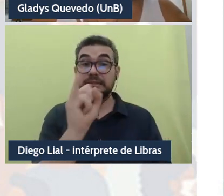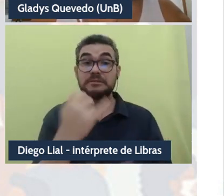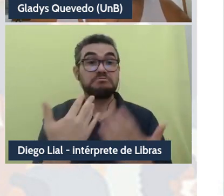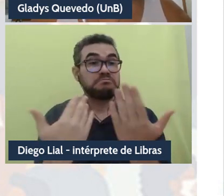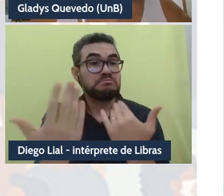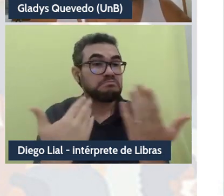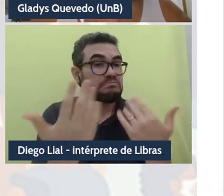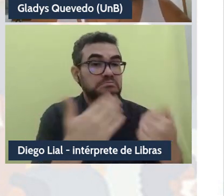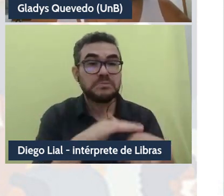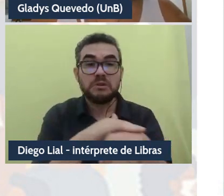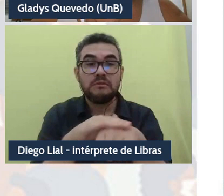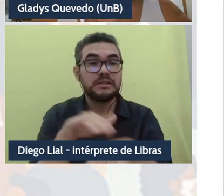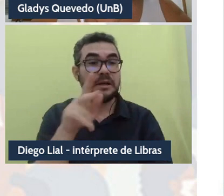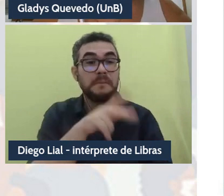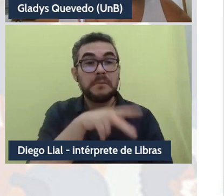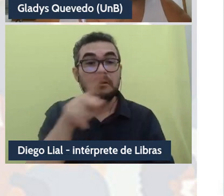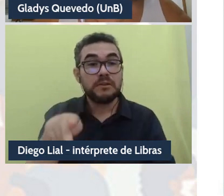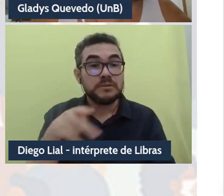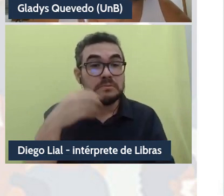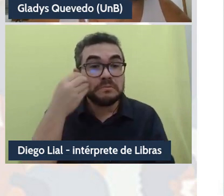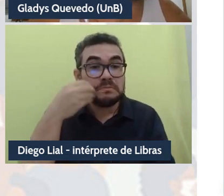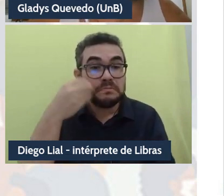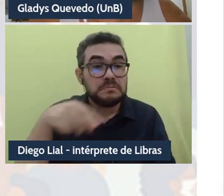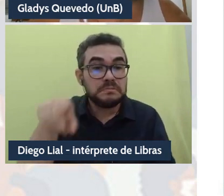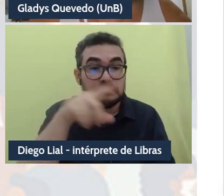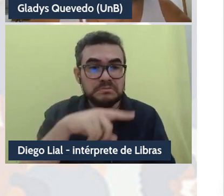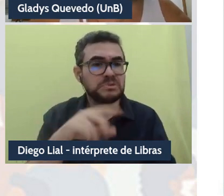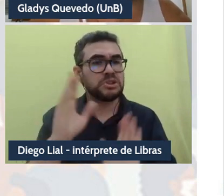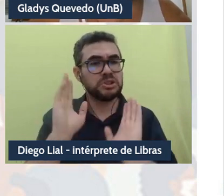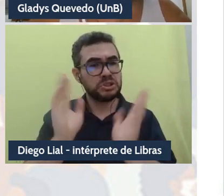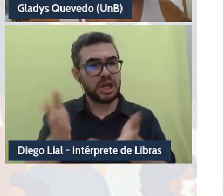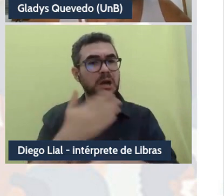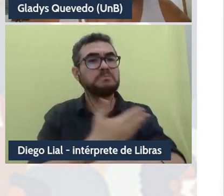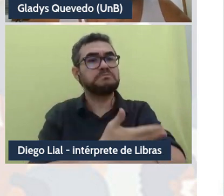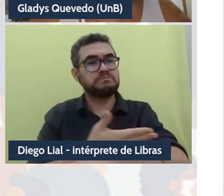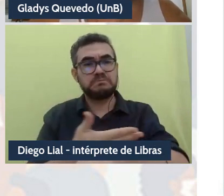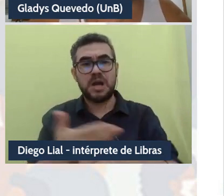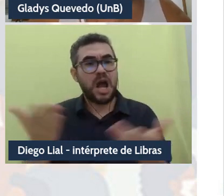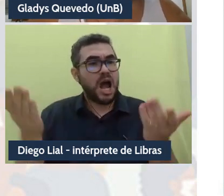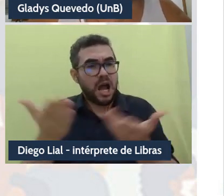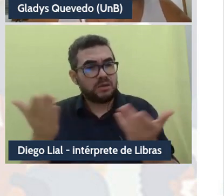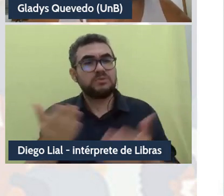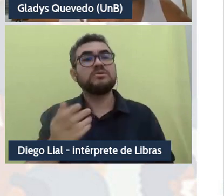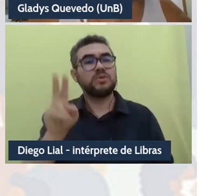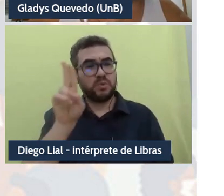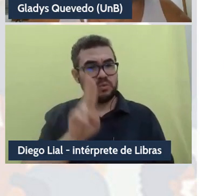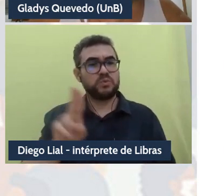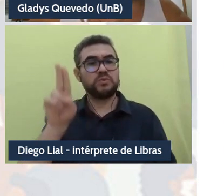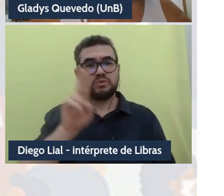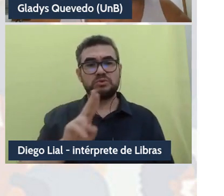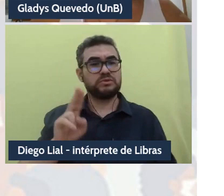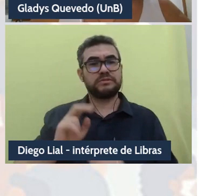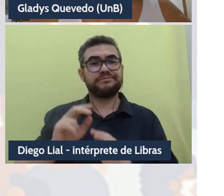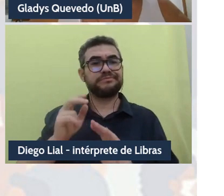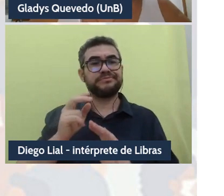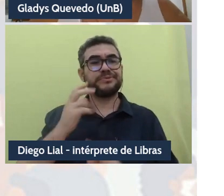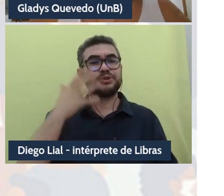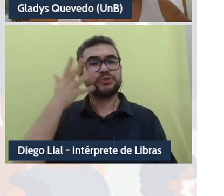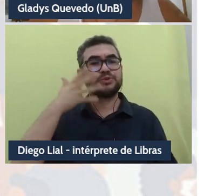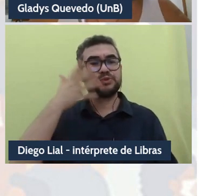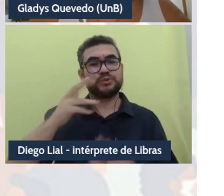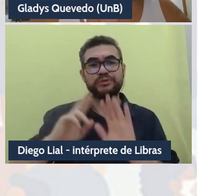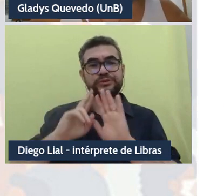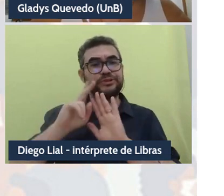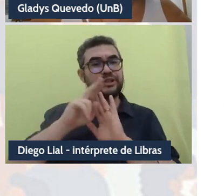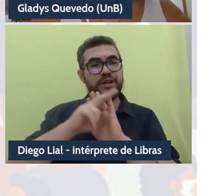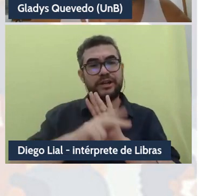parte da grande maioria, né, do trabalho da grande maioria dos nossos docentes. Né? Agora, falando um pouquinho do